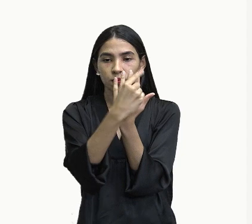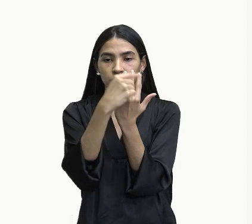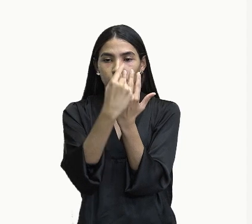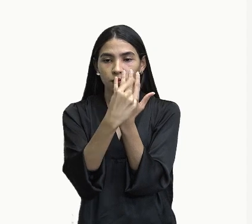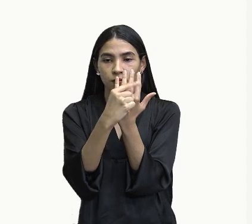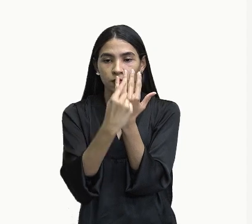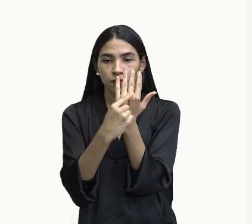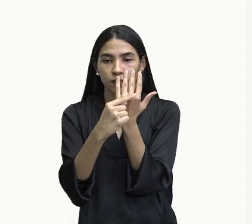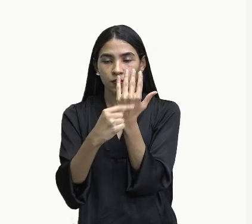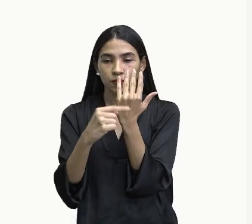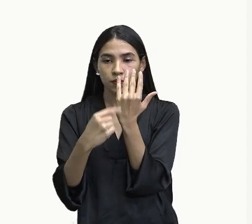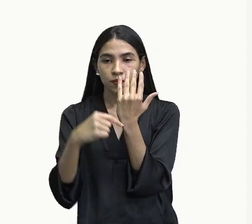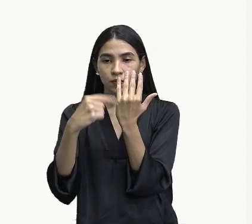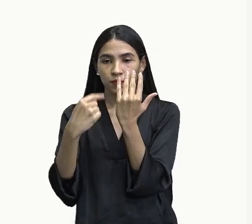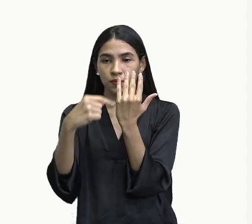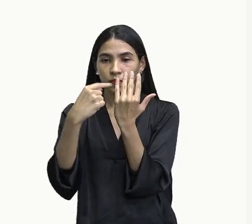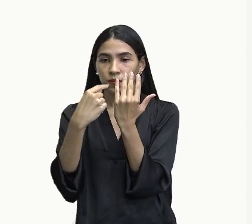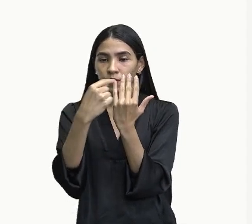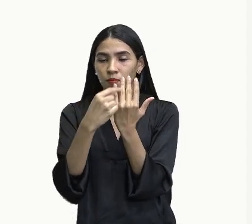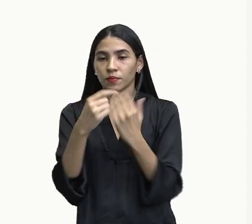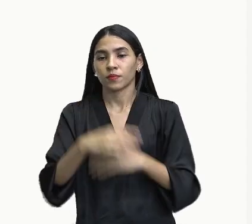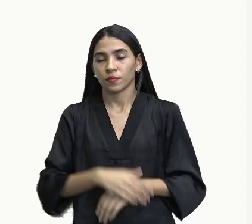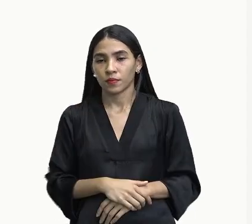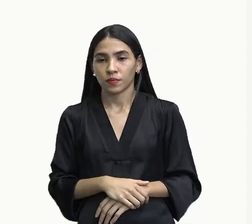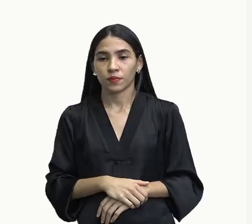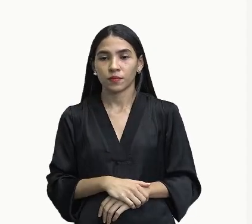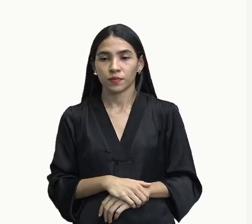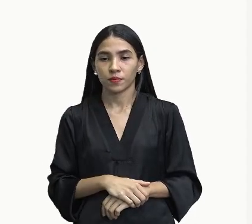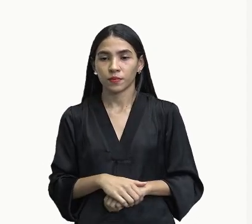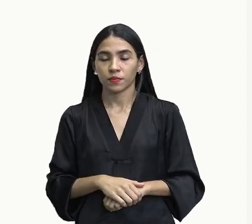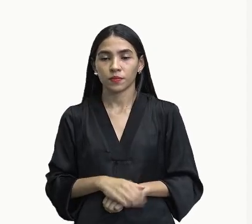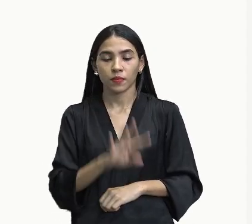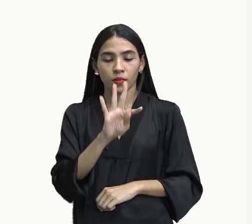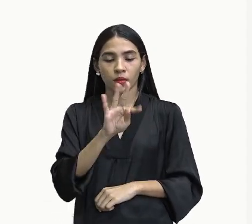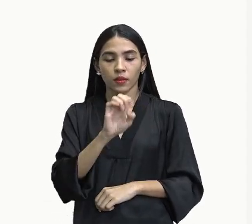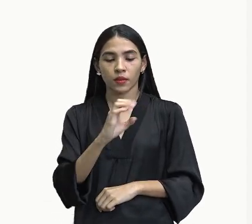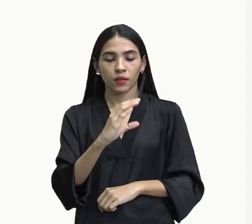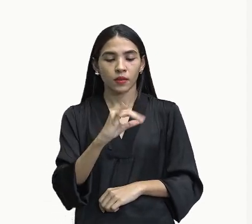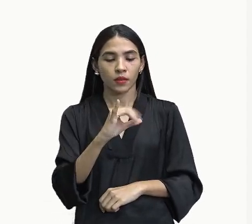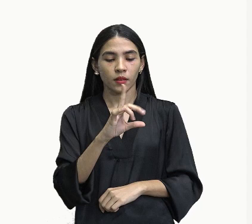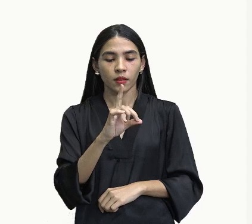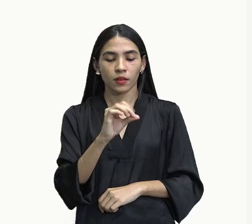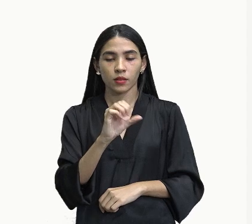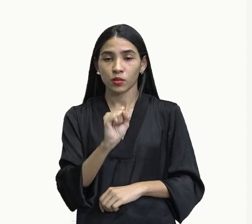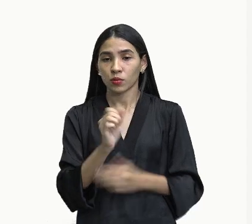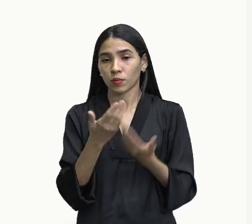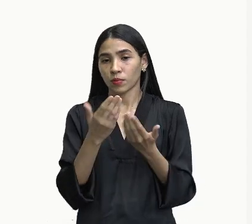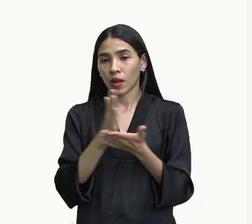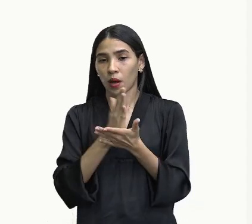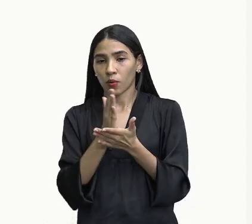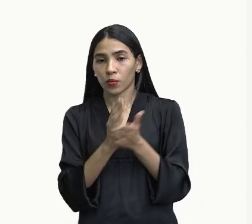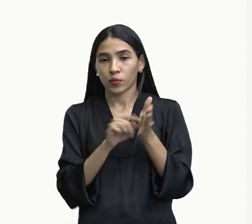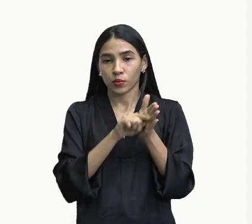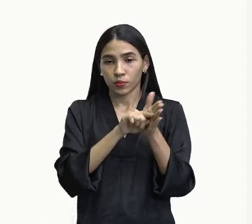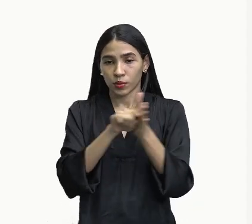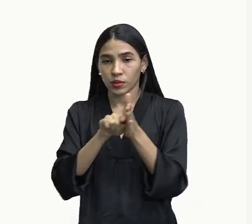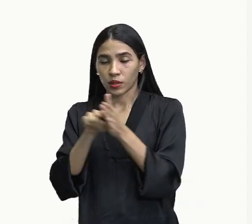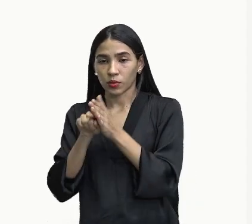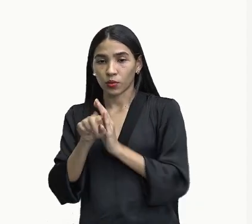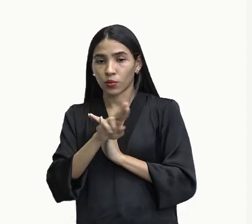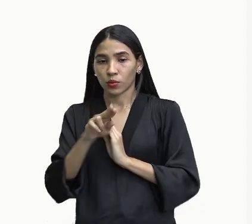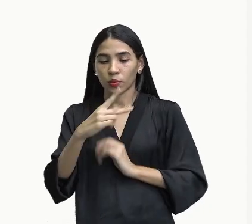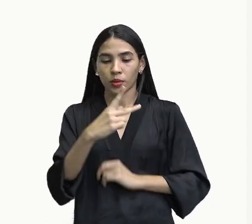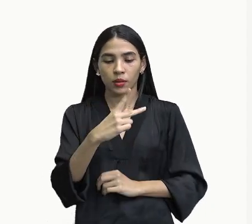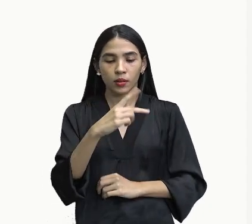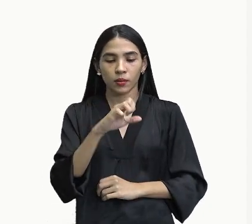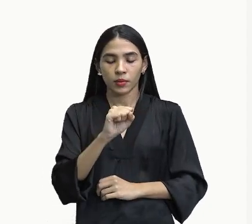camadinhas, formando o que seria um tecido, que para alguns especialistas é chamado de